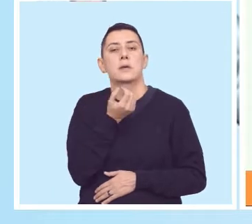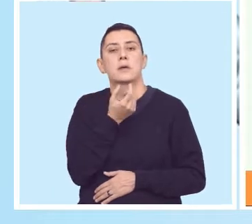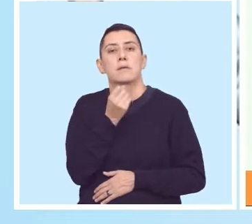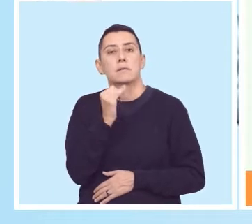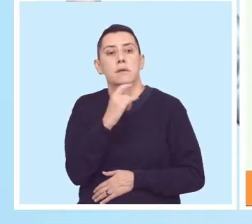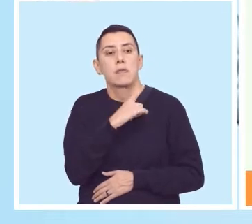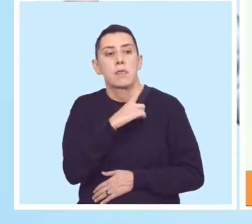igarapé.